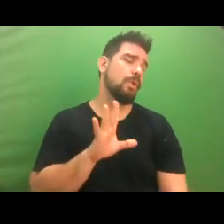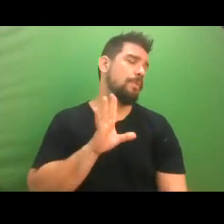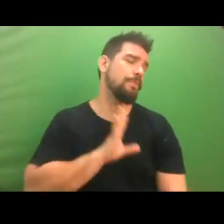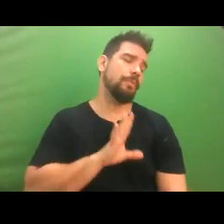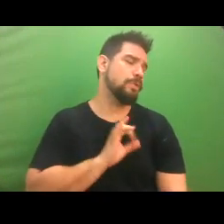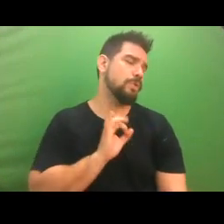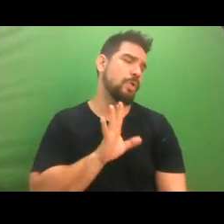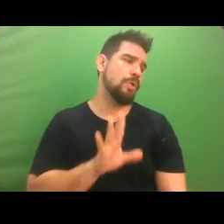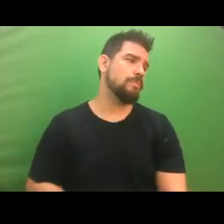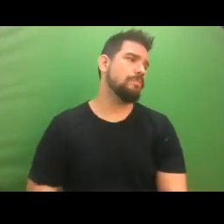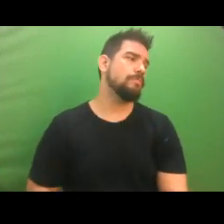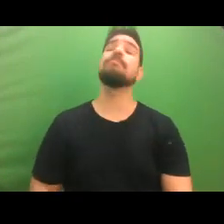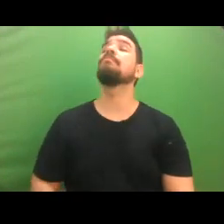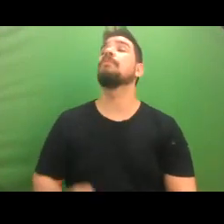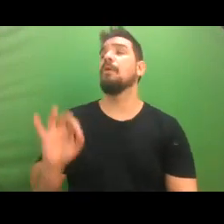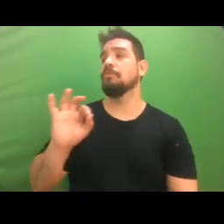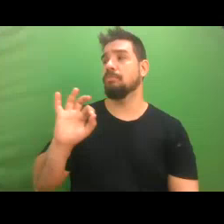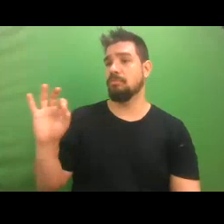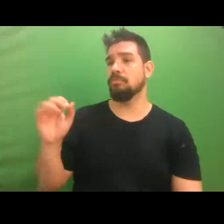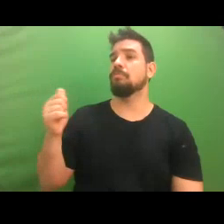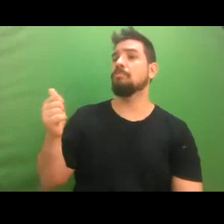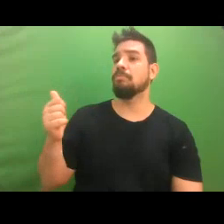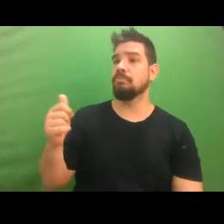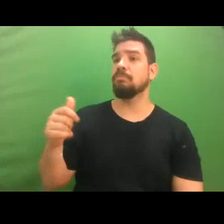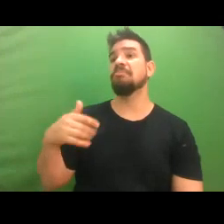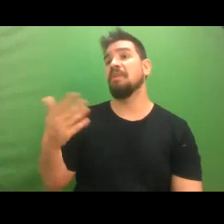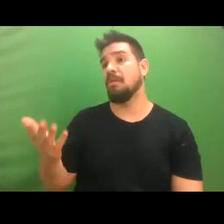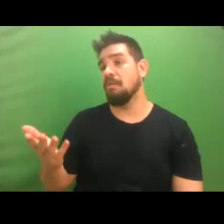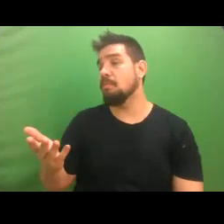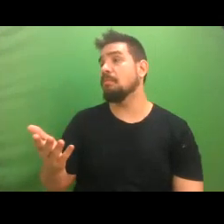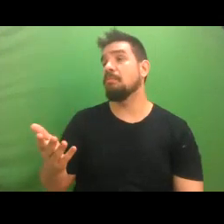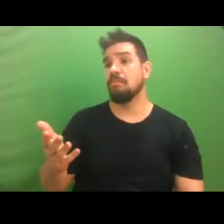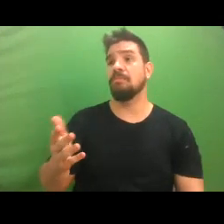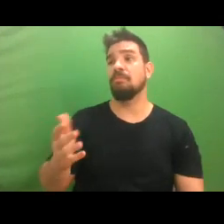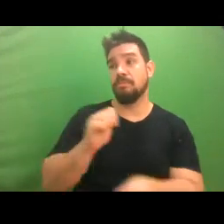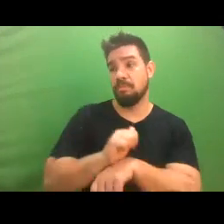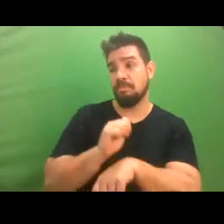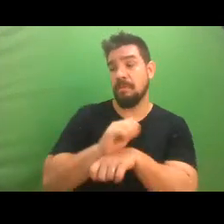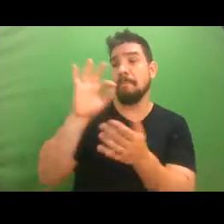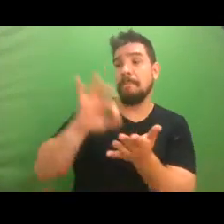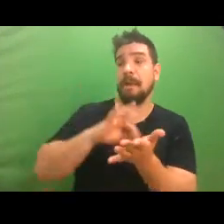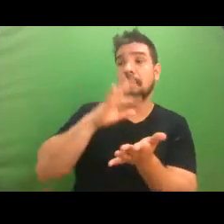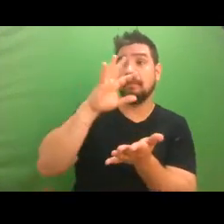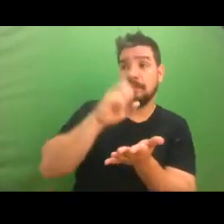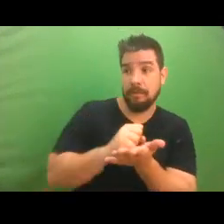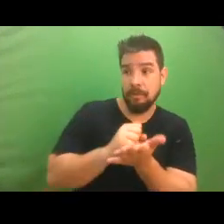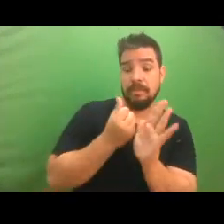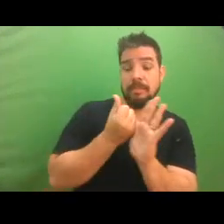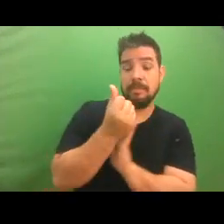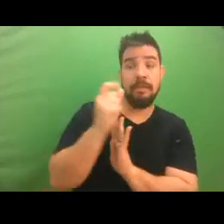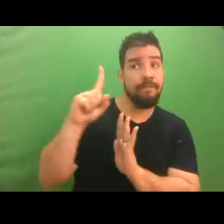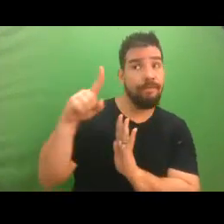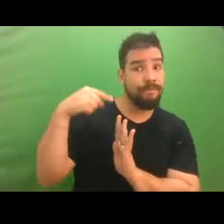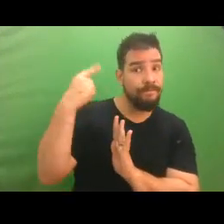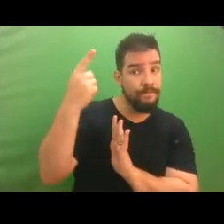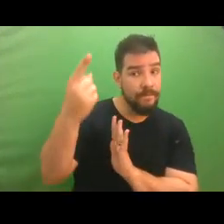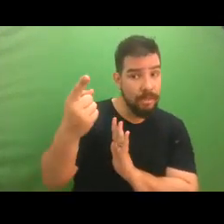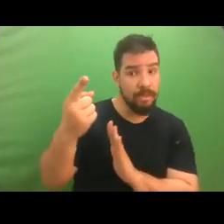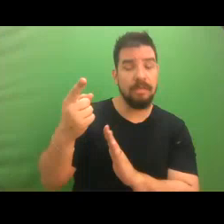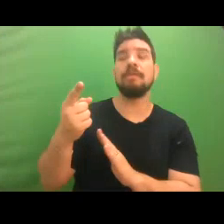mesmo. Ótimo. Então, aí a gente, no período da matrícula do semestre que vem,